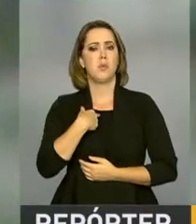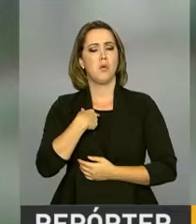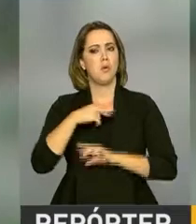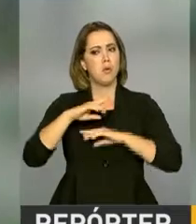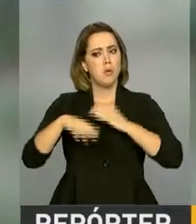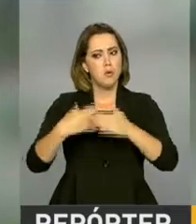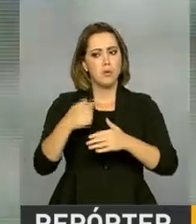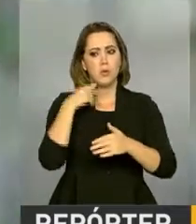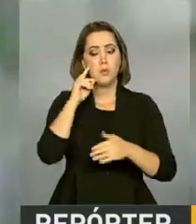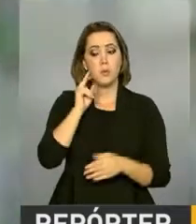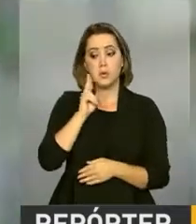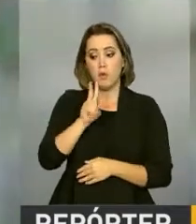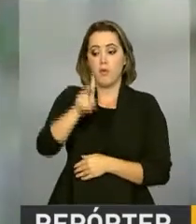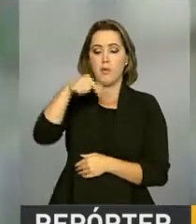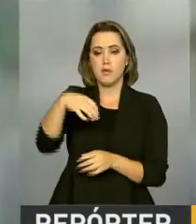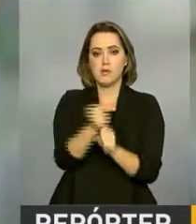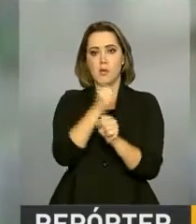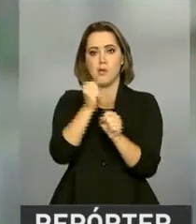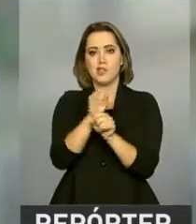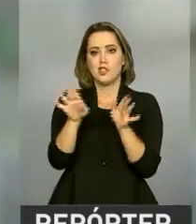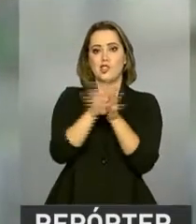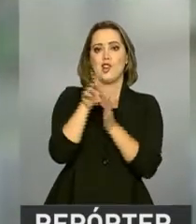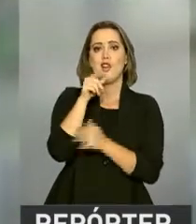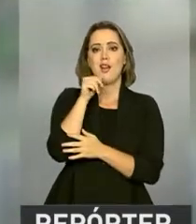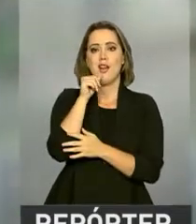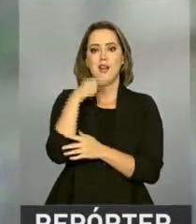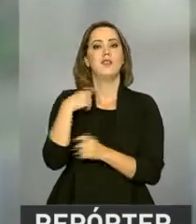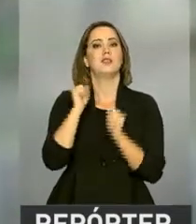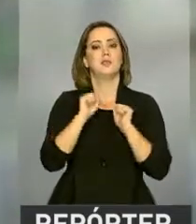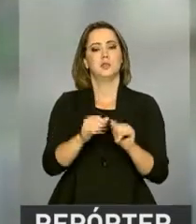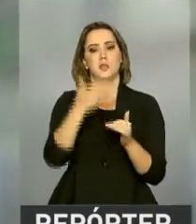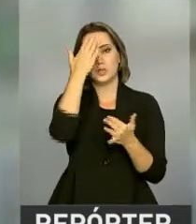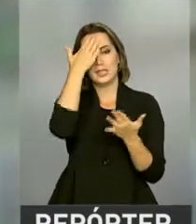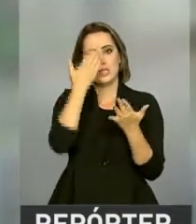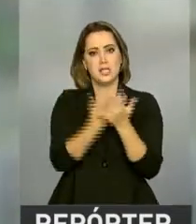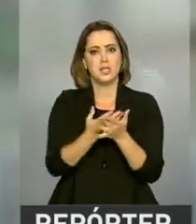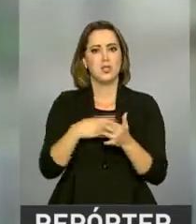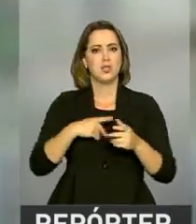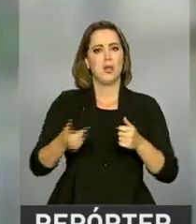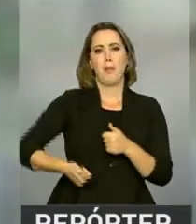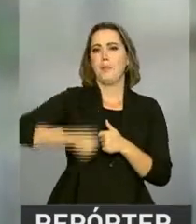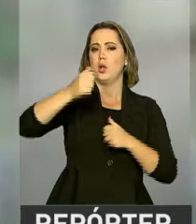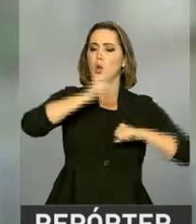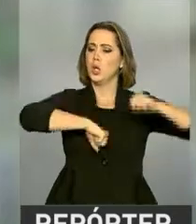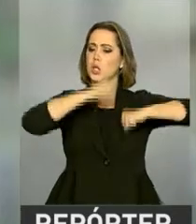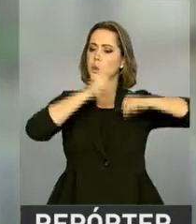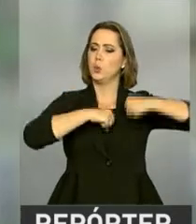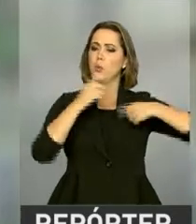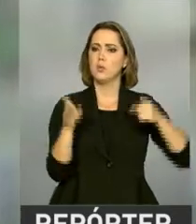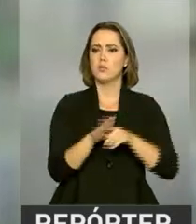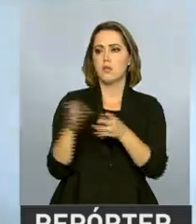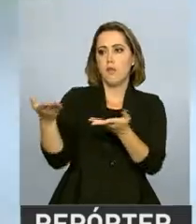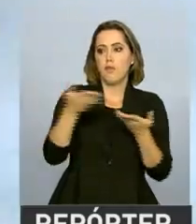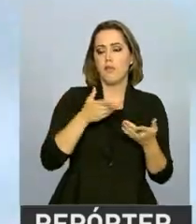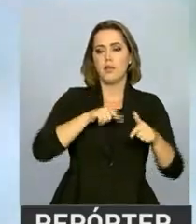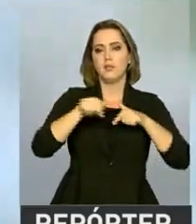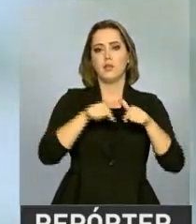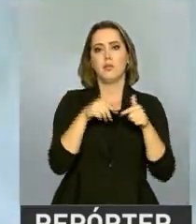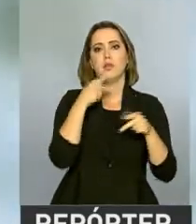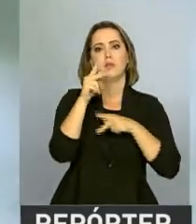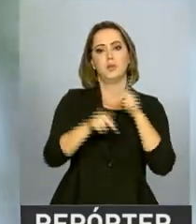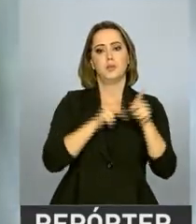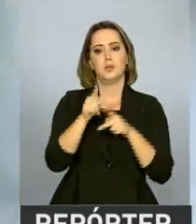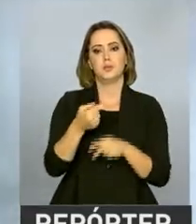presidencial daqui com a chegada das águas vai ajudar a evitar que animais indústria e serviços para a população para a